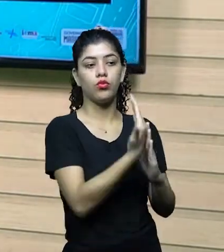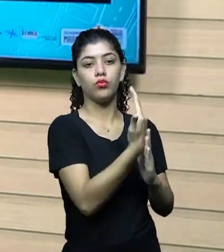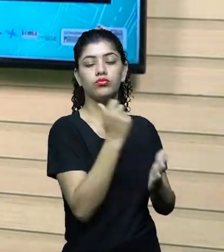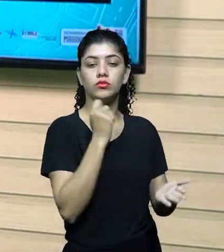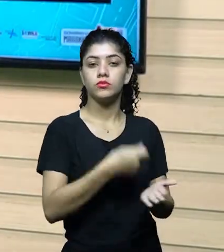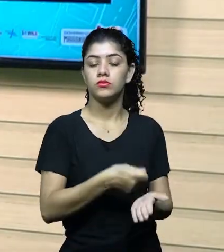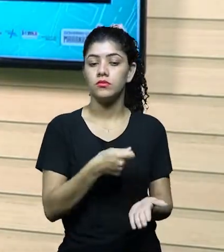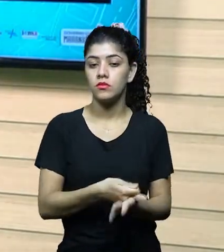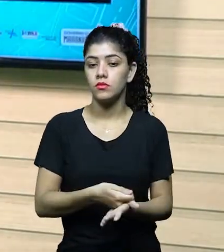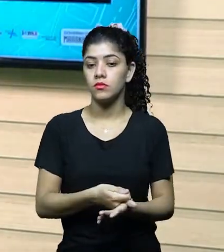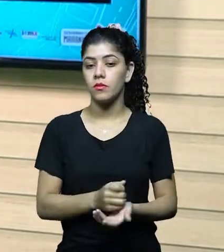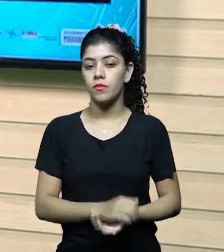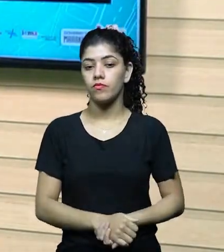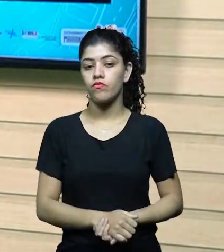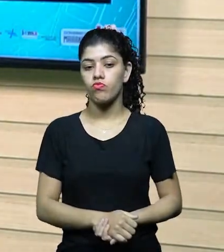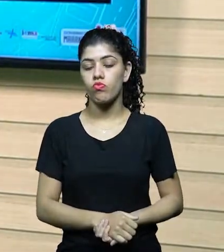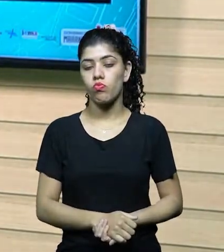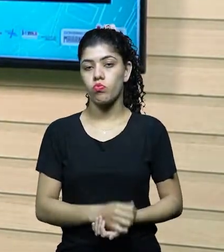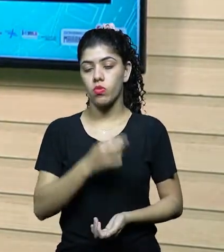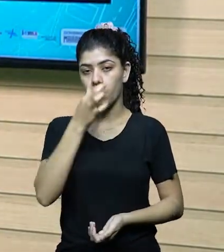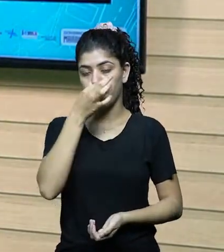cobrança, seja a antecipação de um